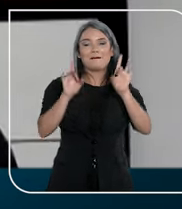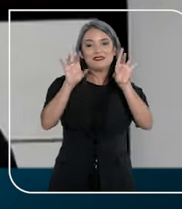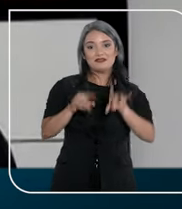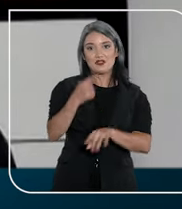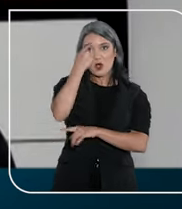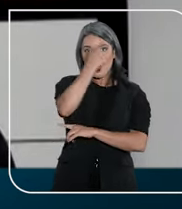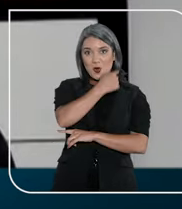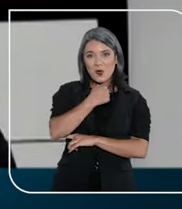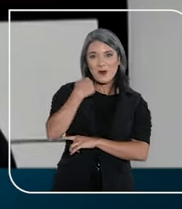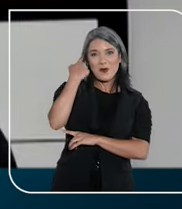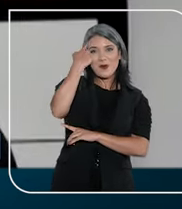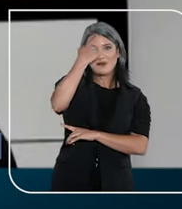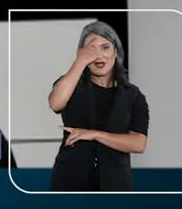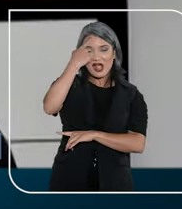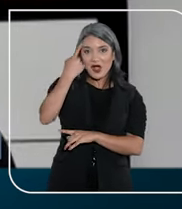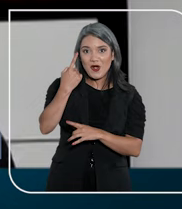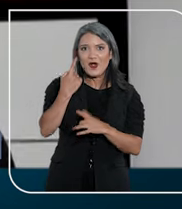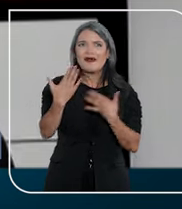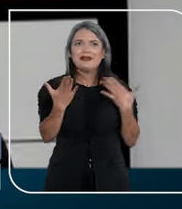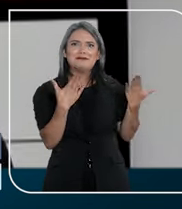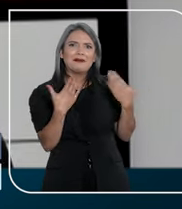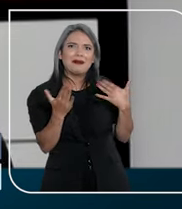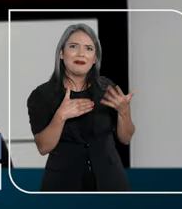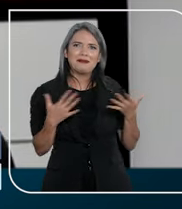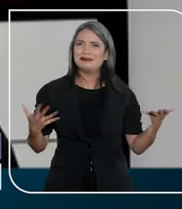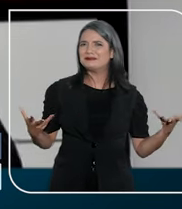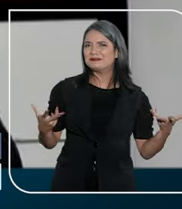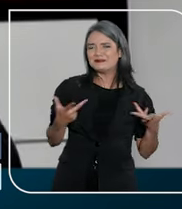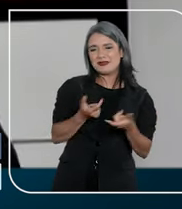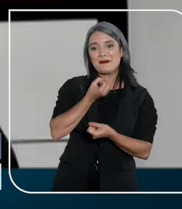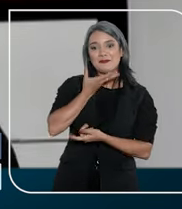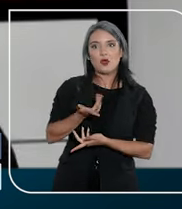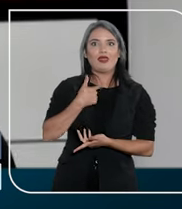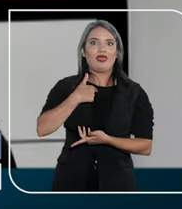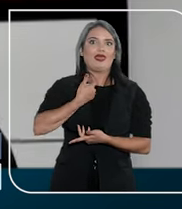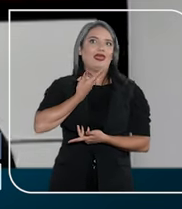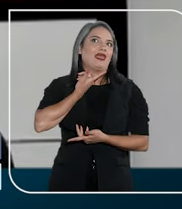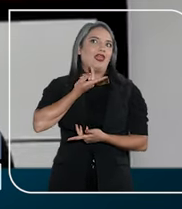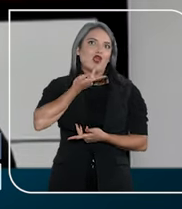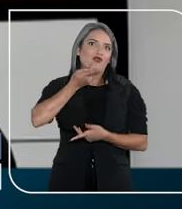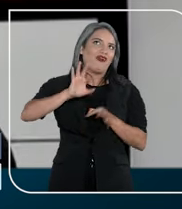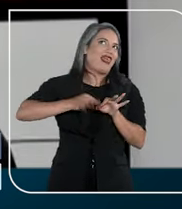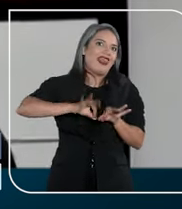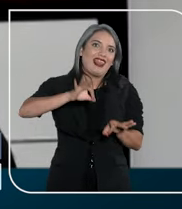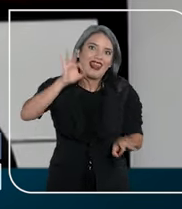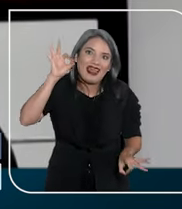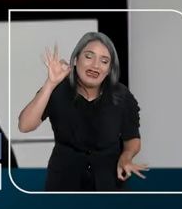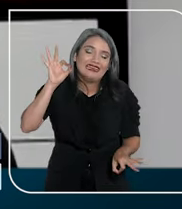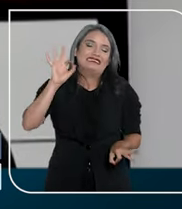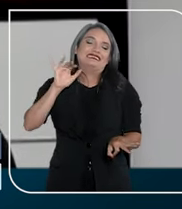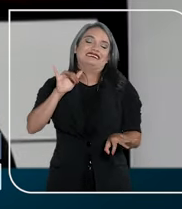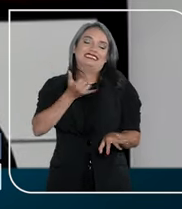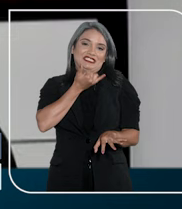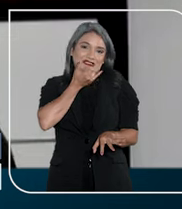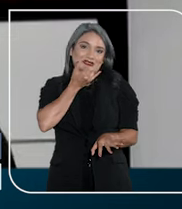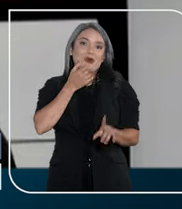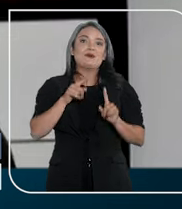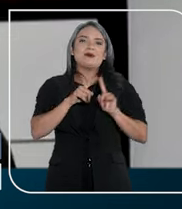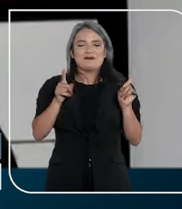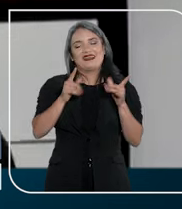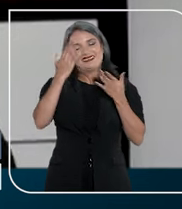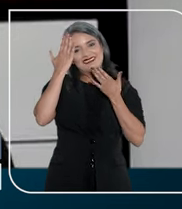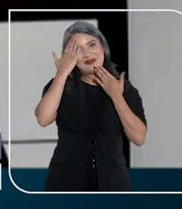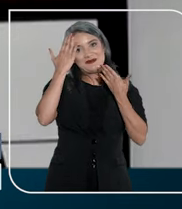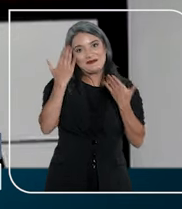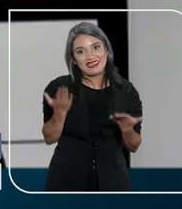e um pouquinho aqui de conversa muito agradável. Claro que eu tenho o hábito de acabar falando muito, então peço perdão por isso, mas agradeço. Espero